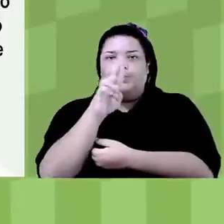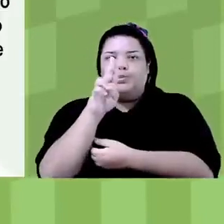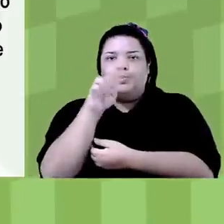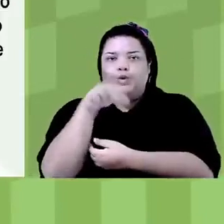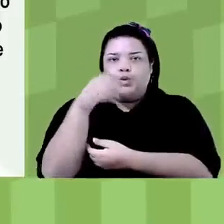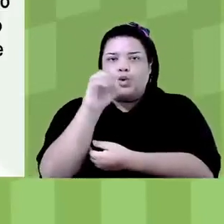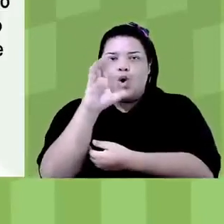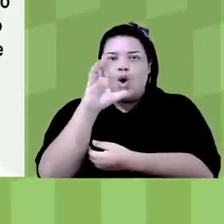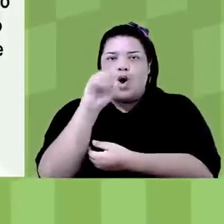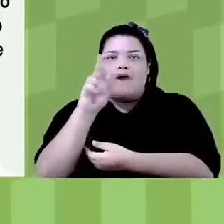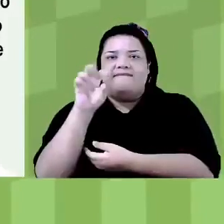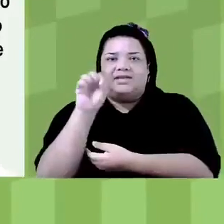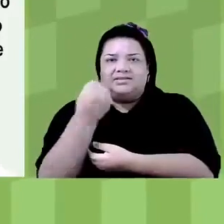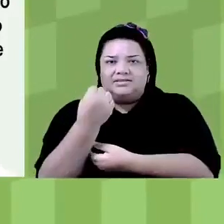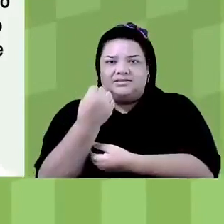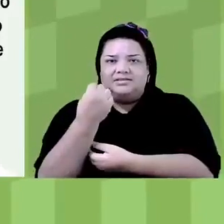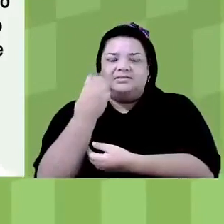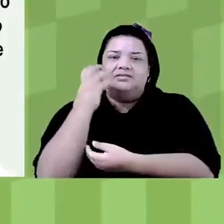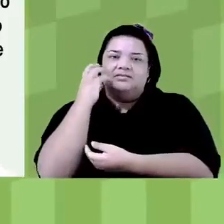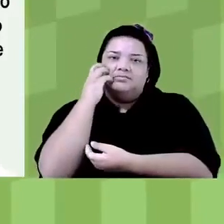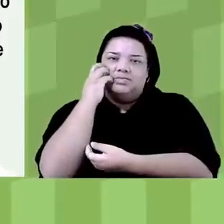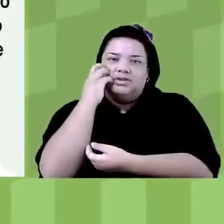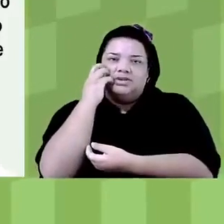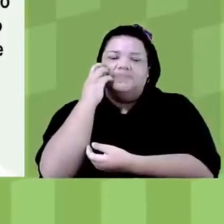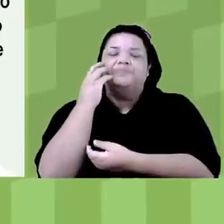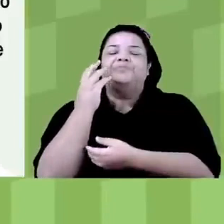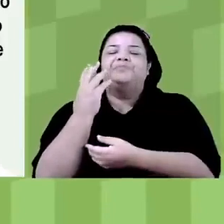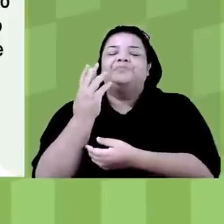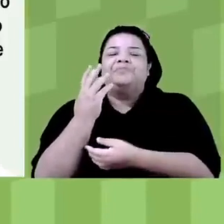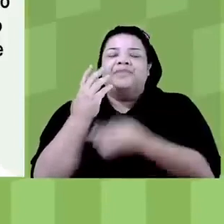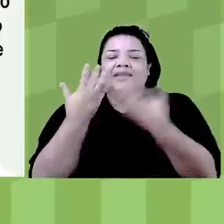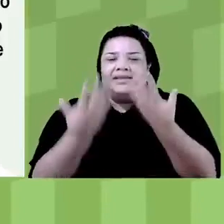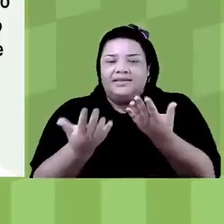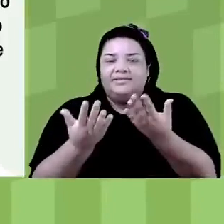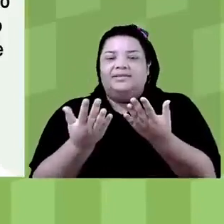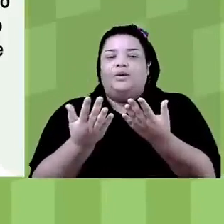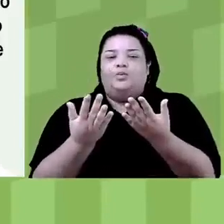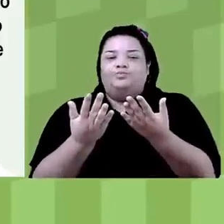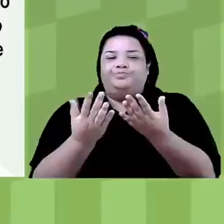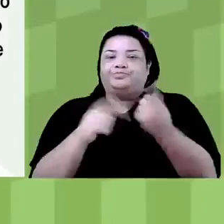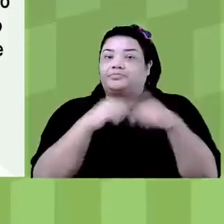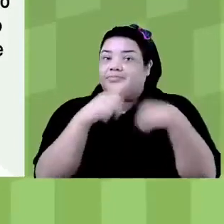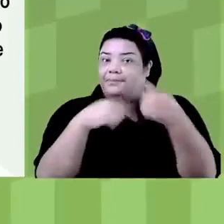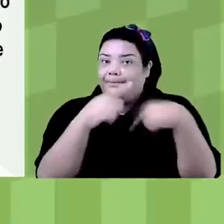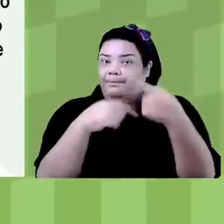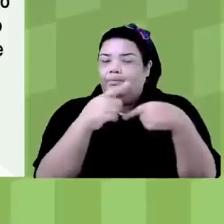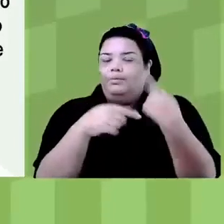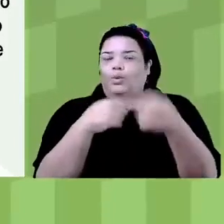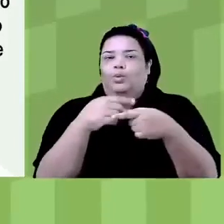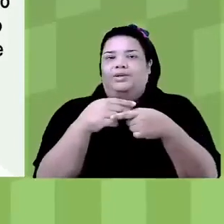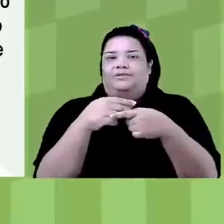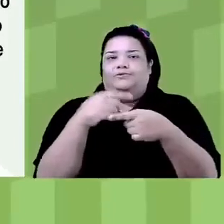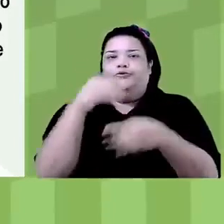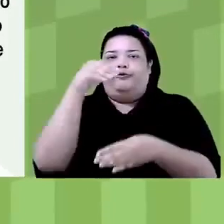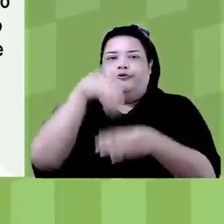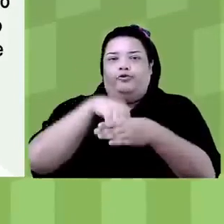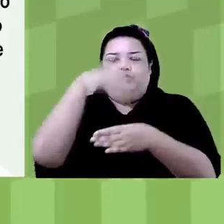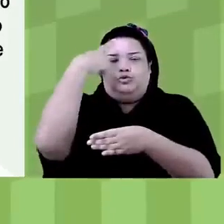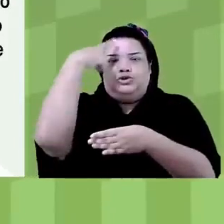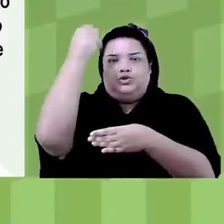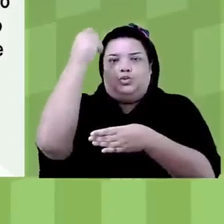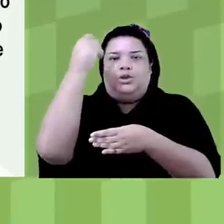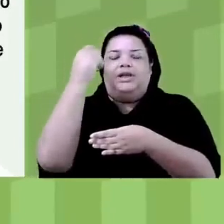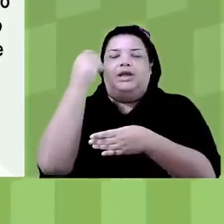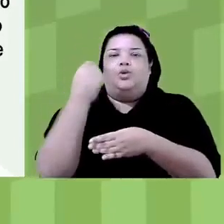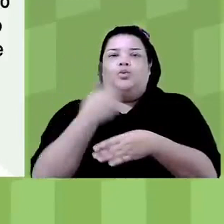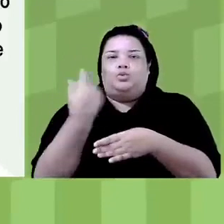responsabilidade e declarou, isso aqui foi uma terça-feira, depois da eleição do último presidente da República